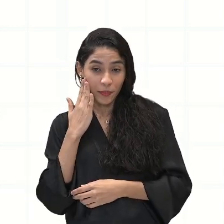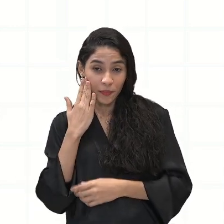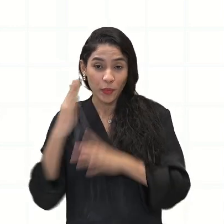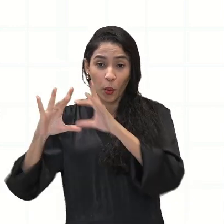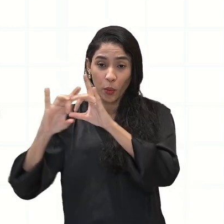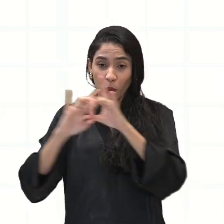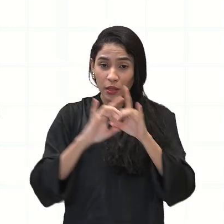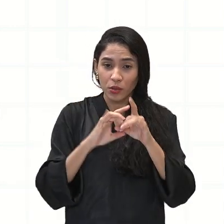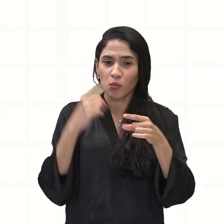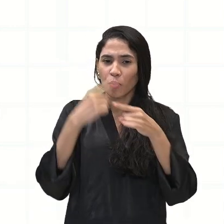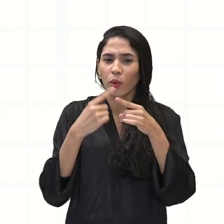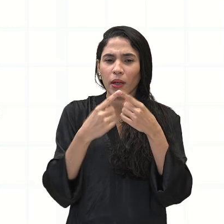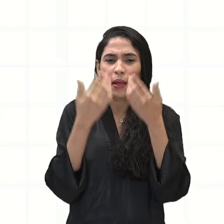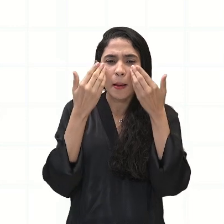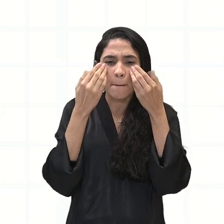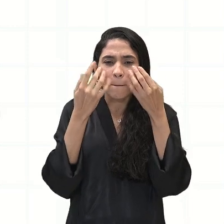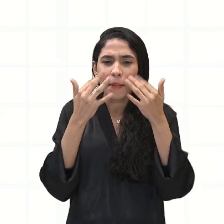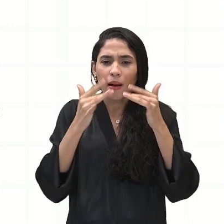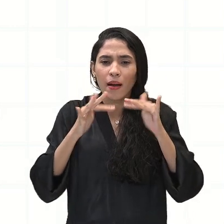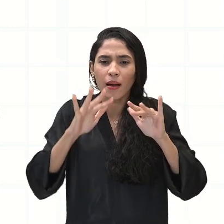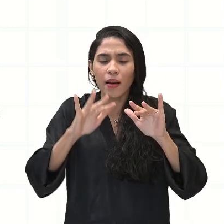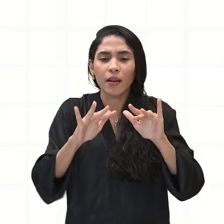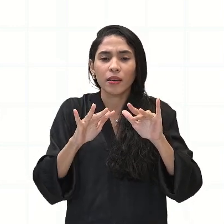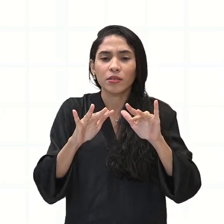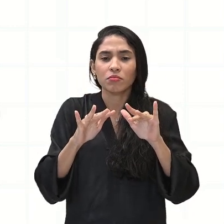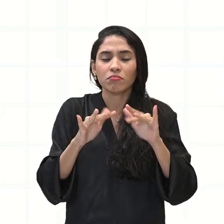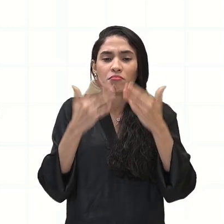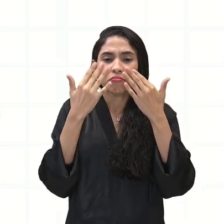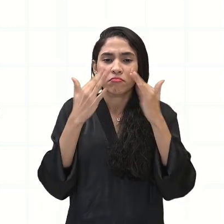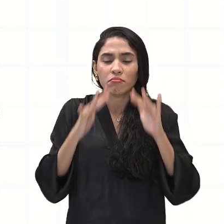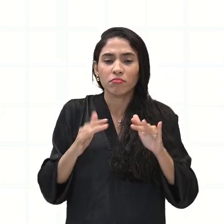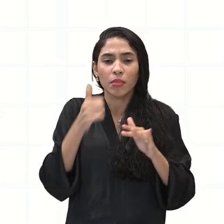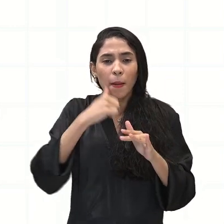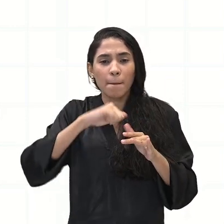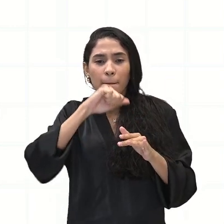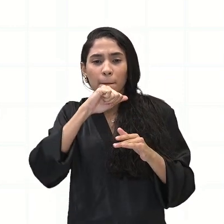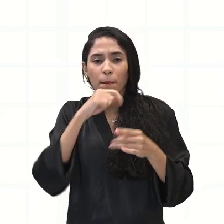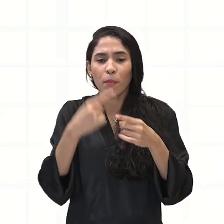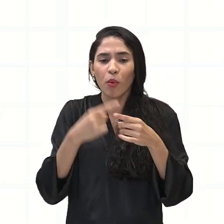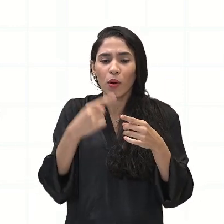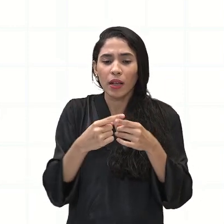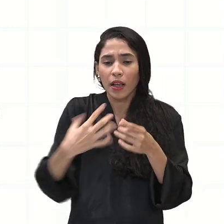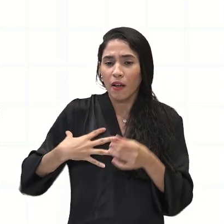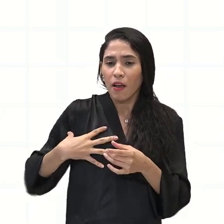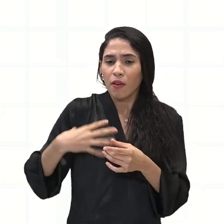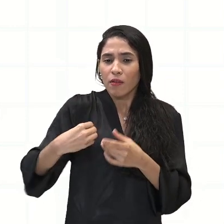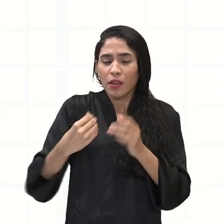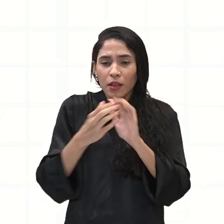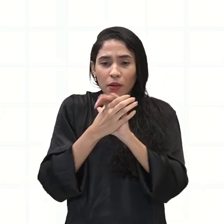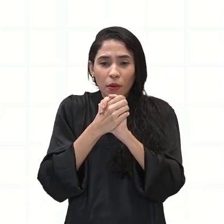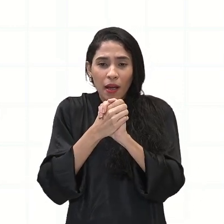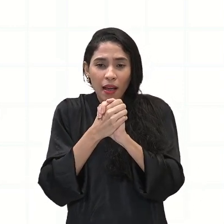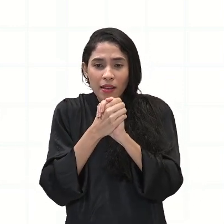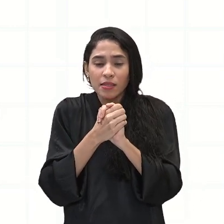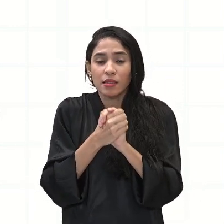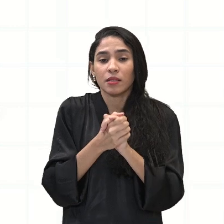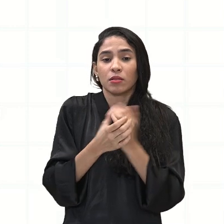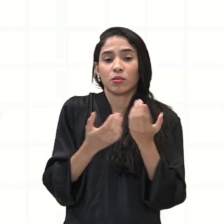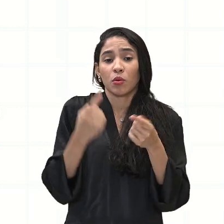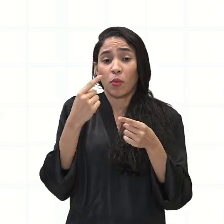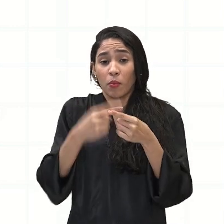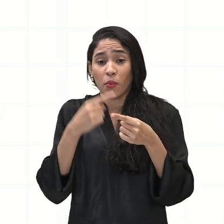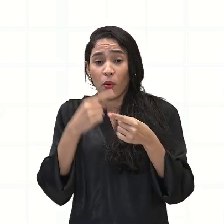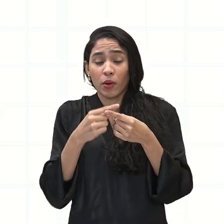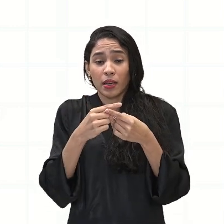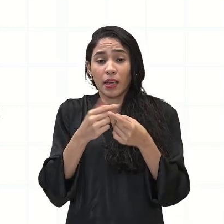contexto, por que as mães choram? Por que os filhos estão rezando? Quantas noivas ficaram por casar? Há